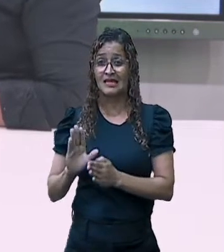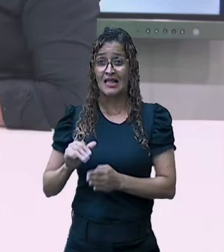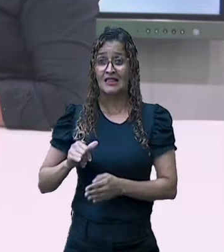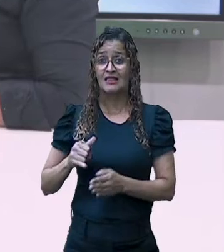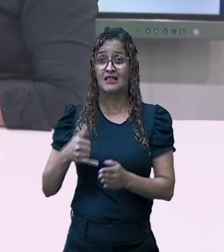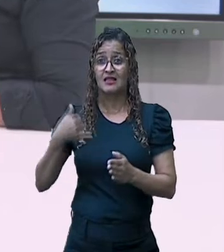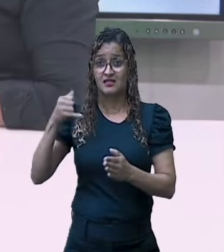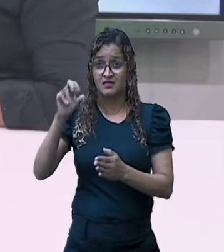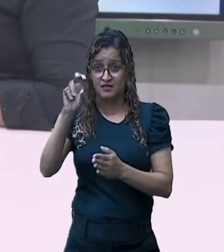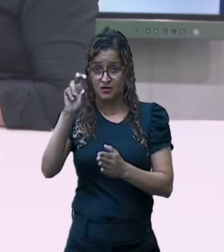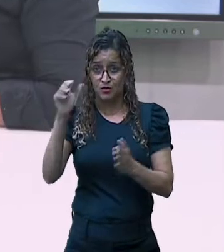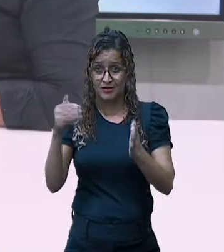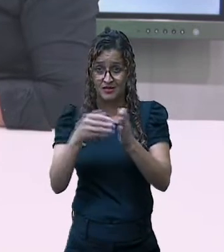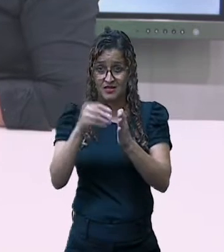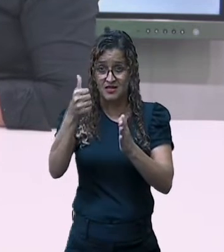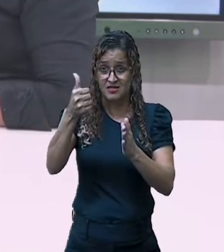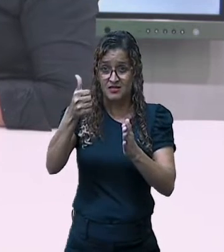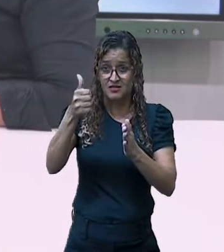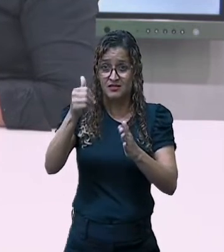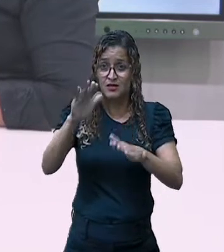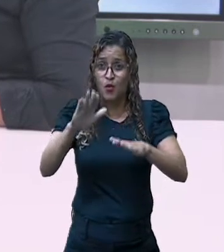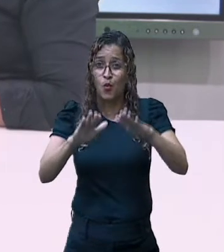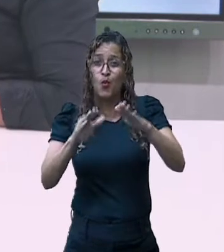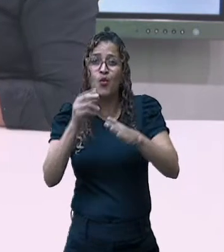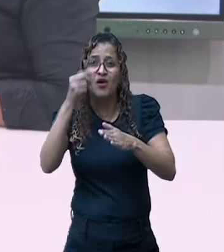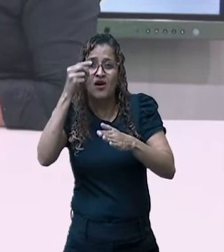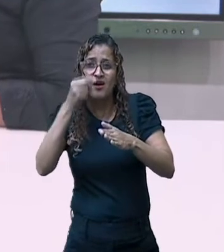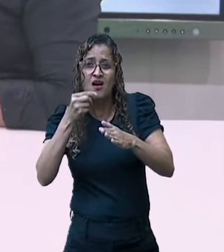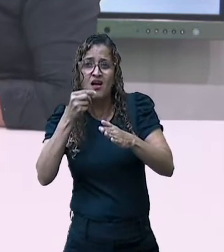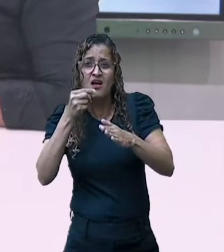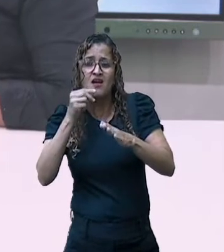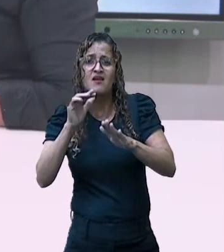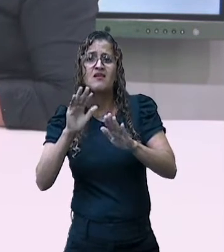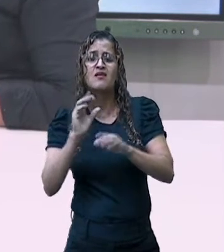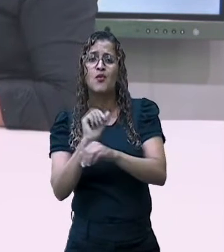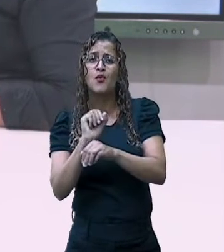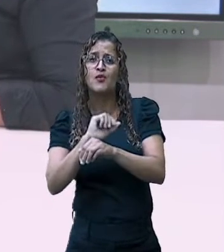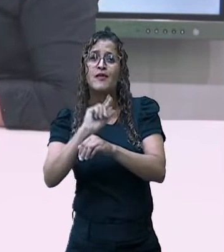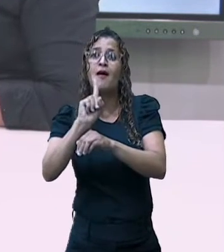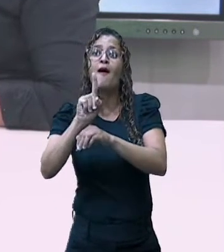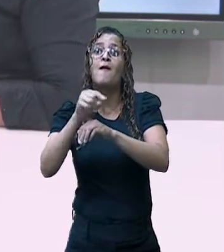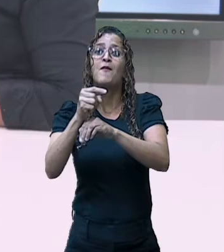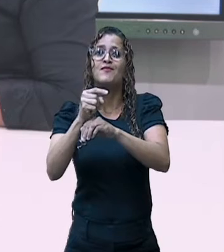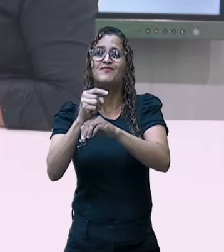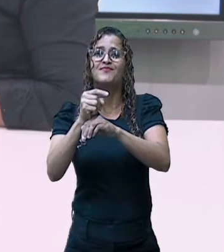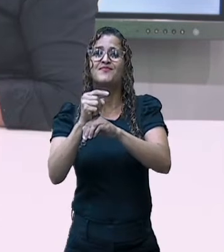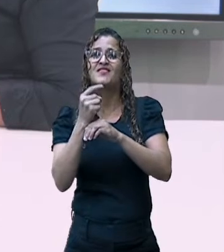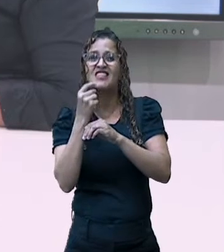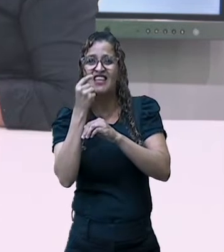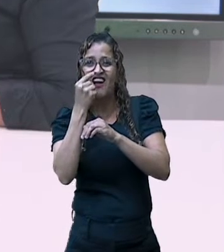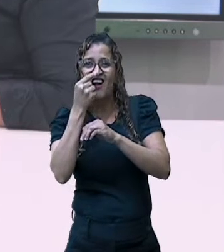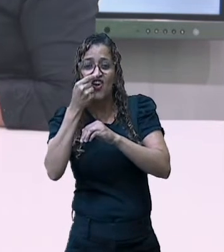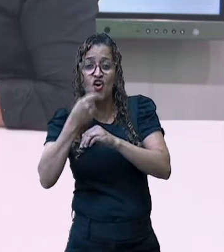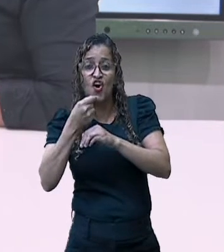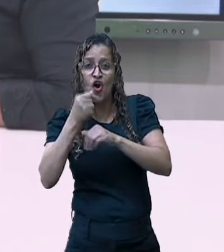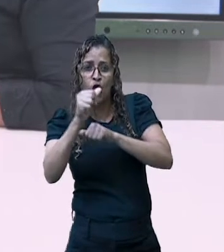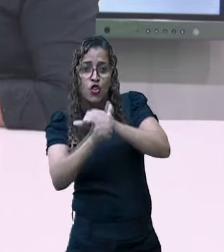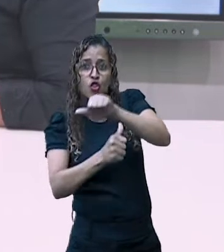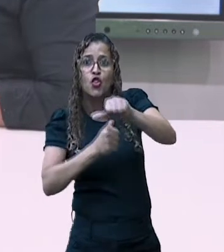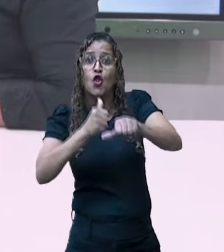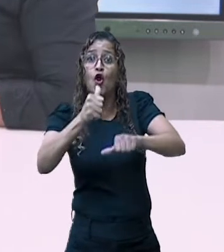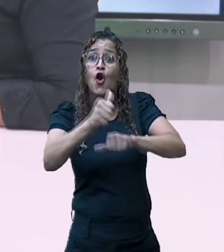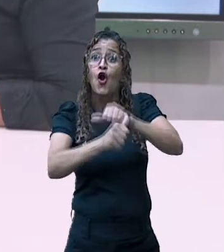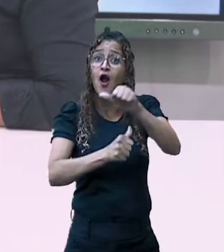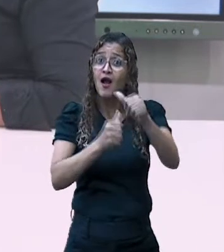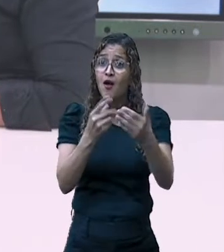essa dentição. E aí, começa a troca dentária. E aí, com os 6 anos de idade, a